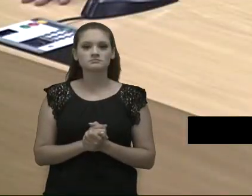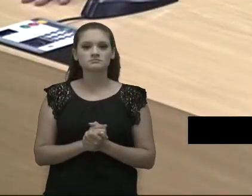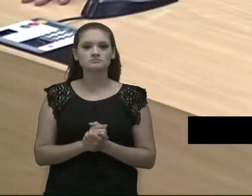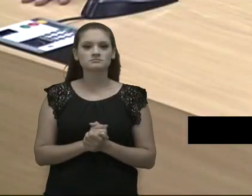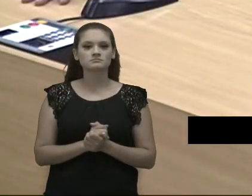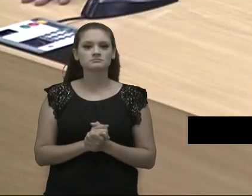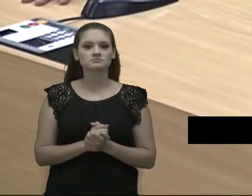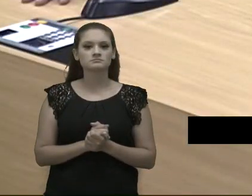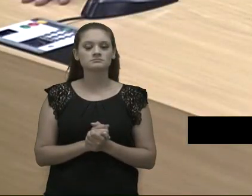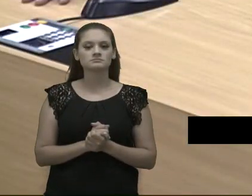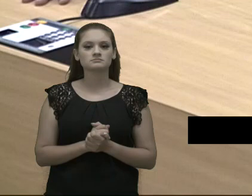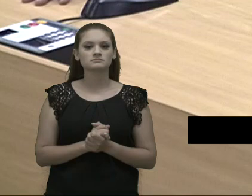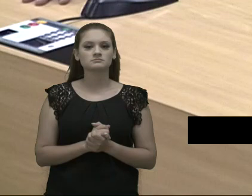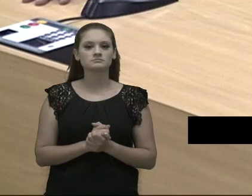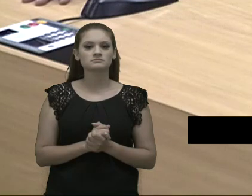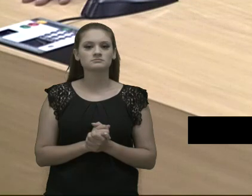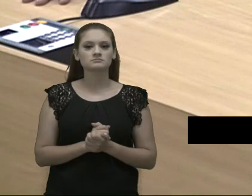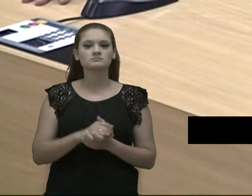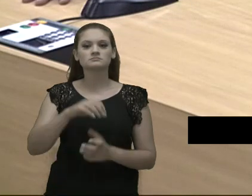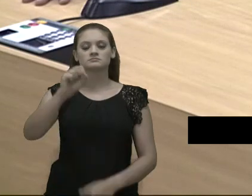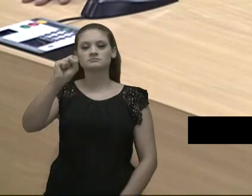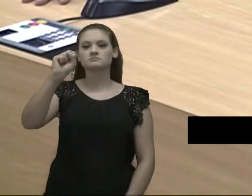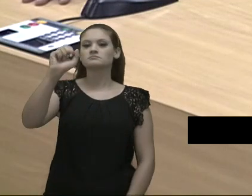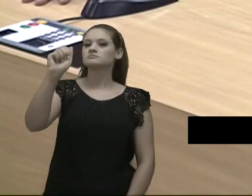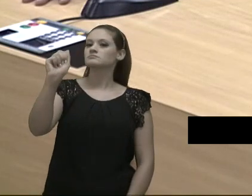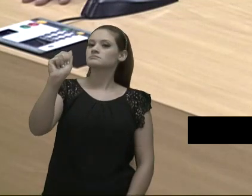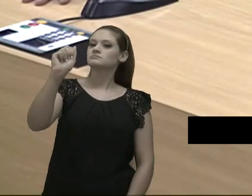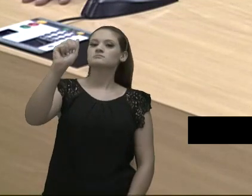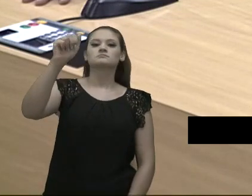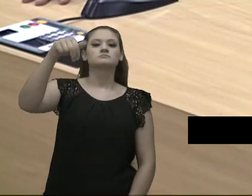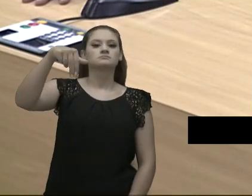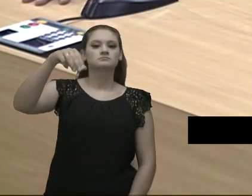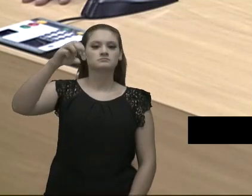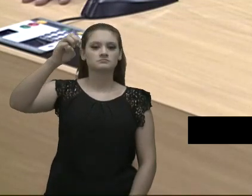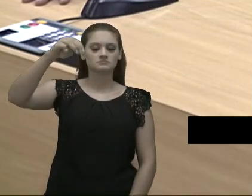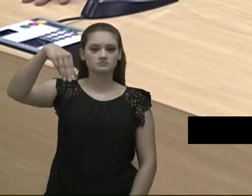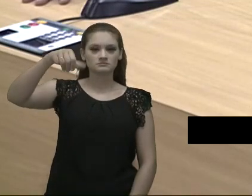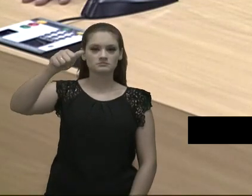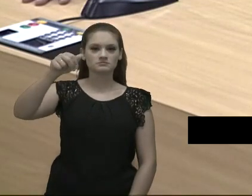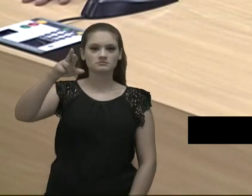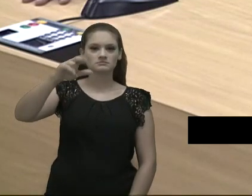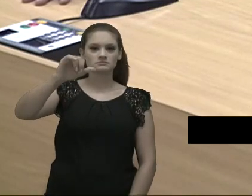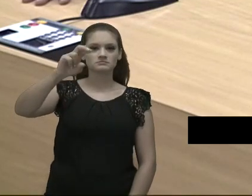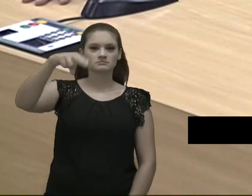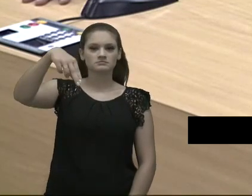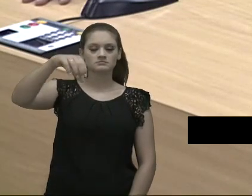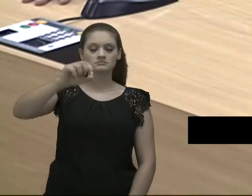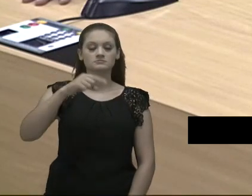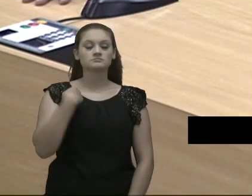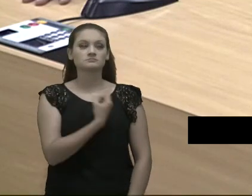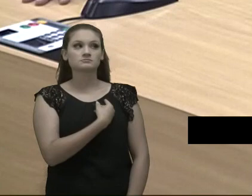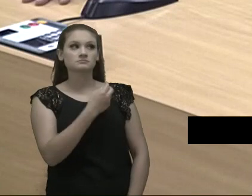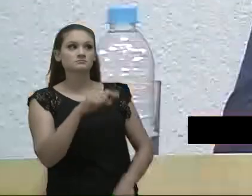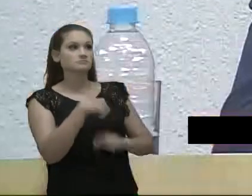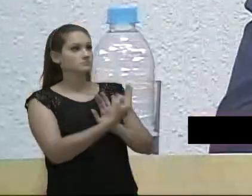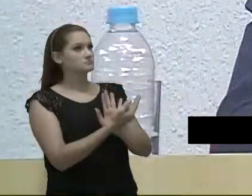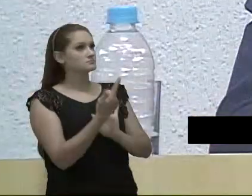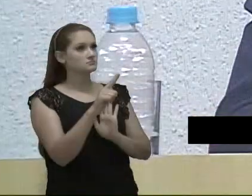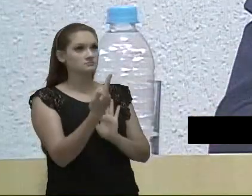Santa Helena, presidente. Na UPA Santa Helena. San Marino é a única que eu sei que trabalha. Na UPA Santa Helena não tem. Então, só